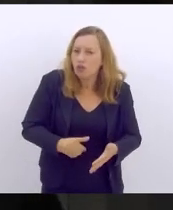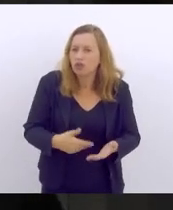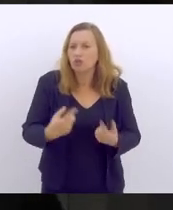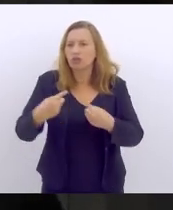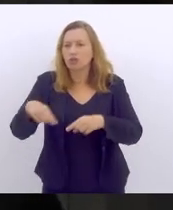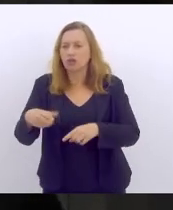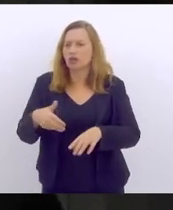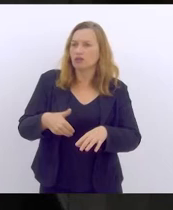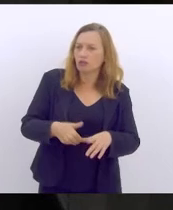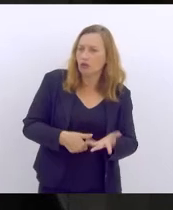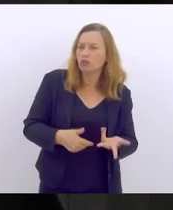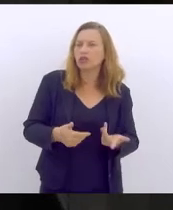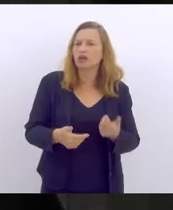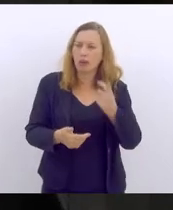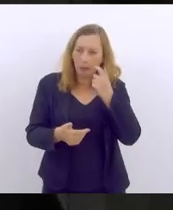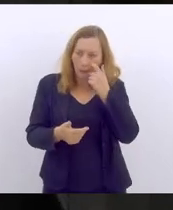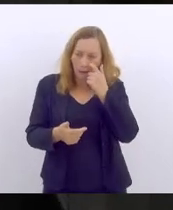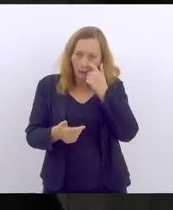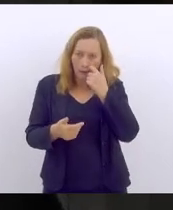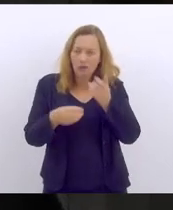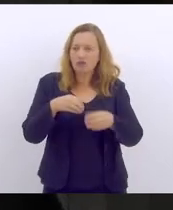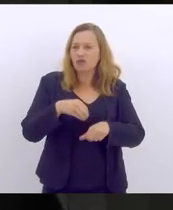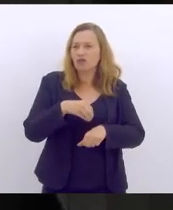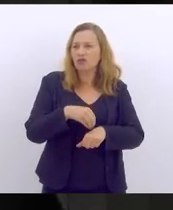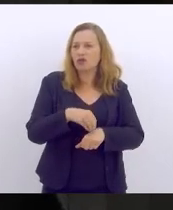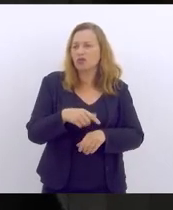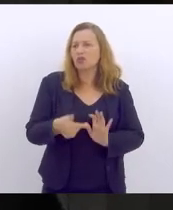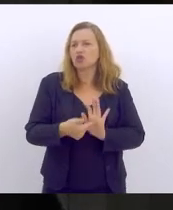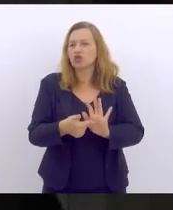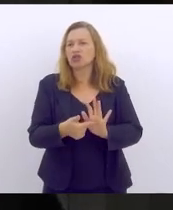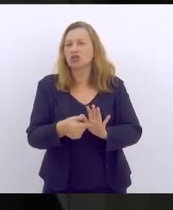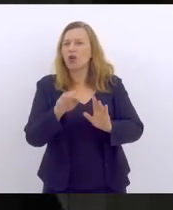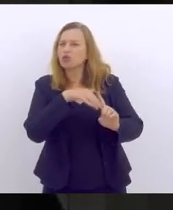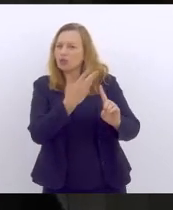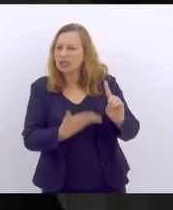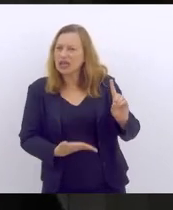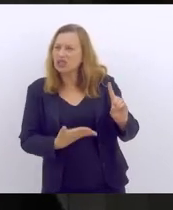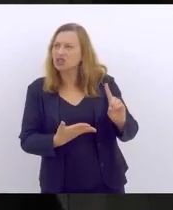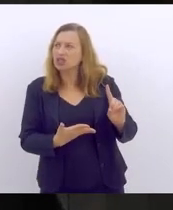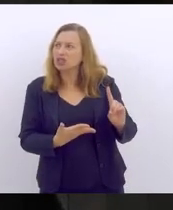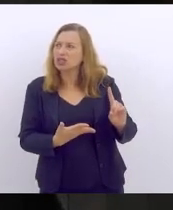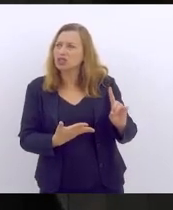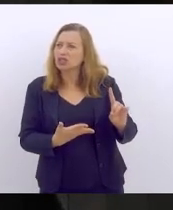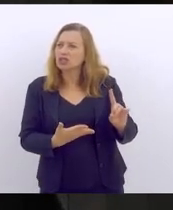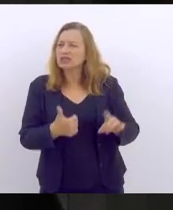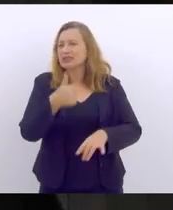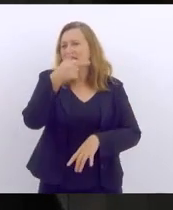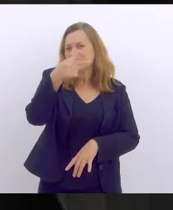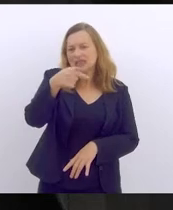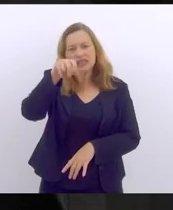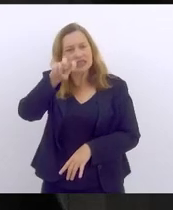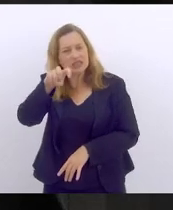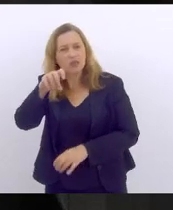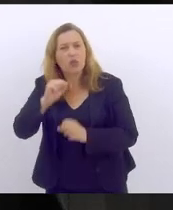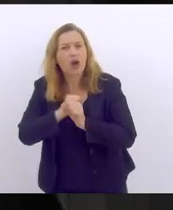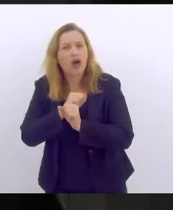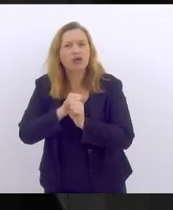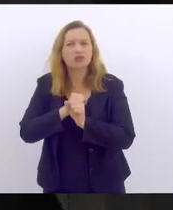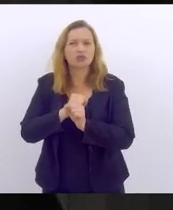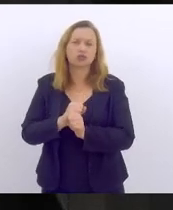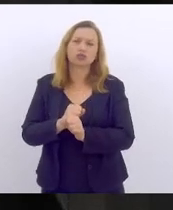que é um livro que foi publicado como parte das homenagens pelos 75 anos